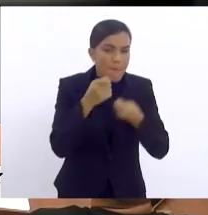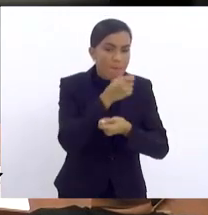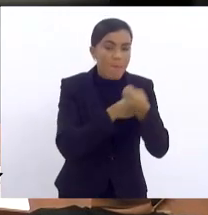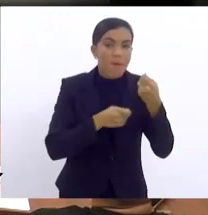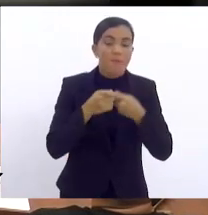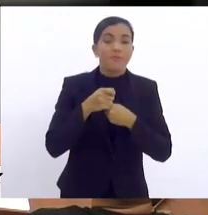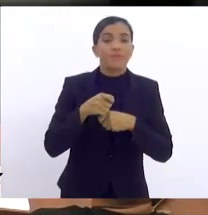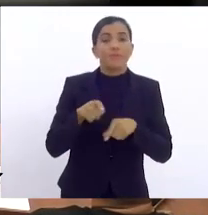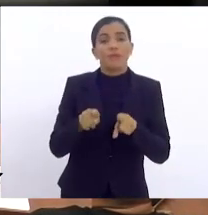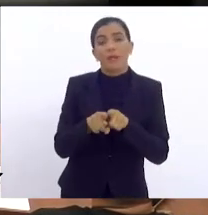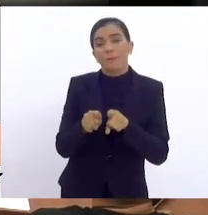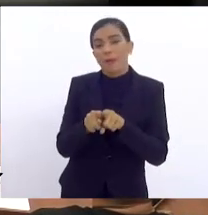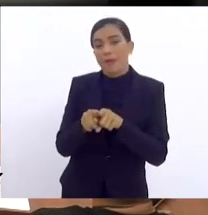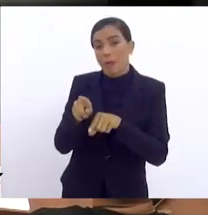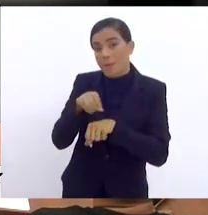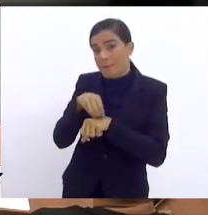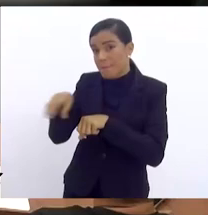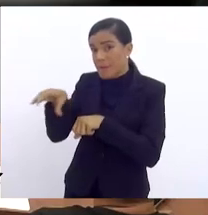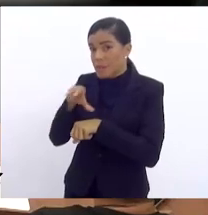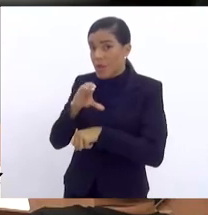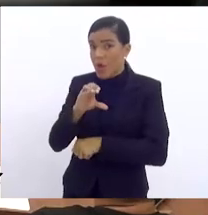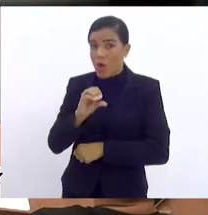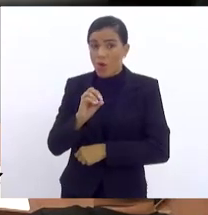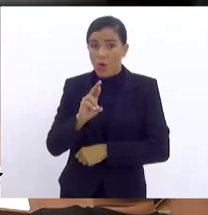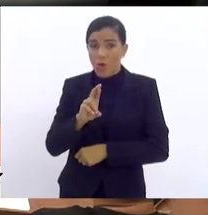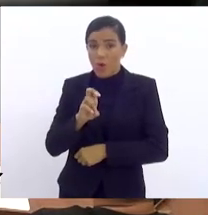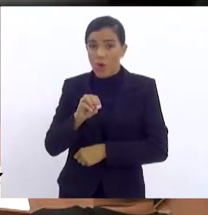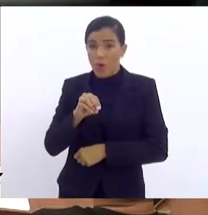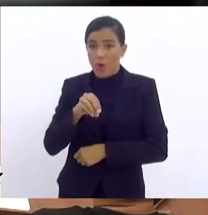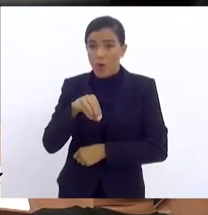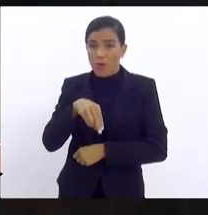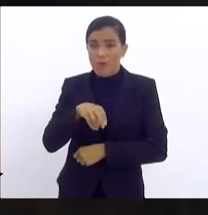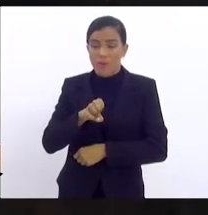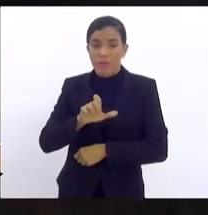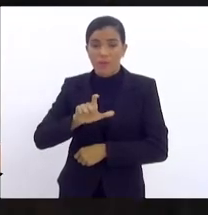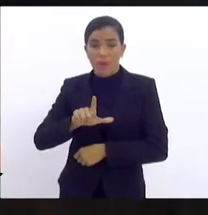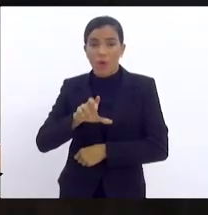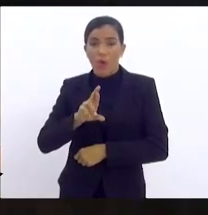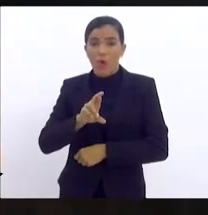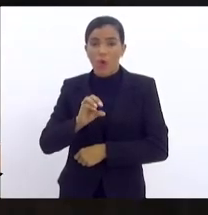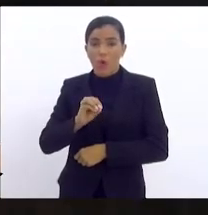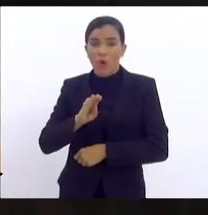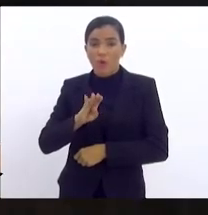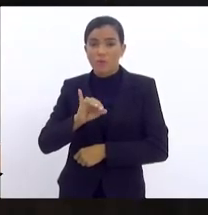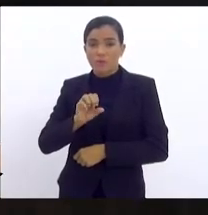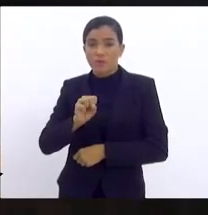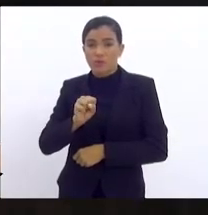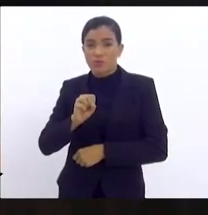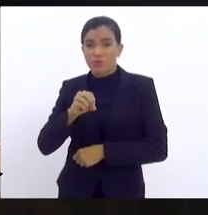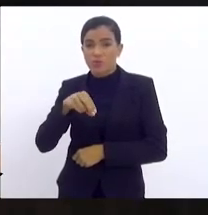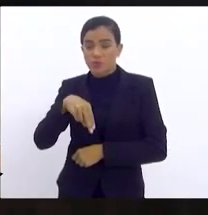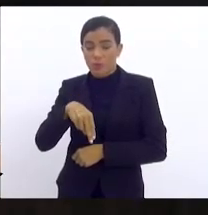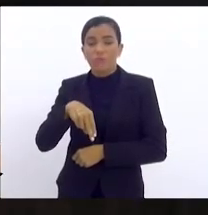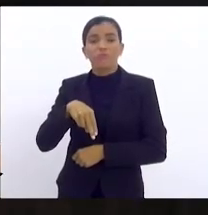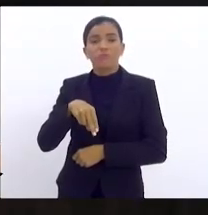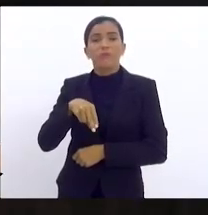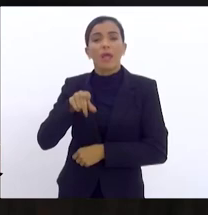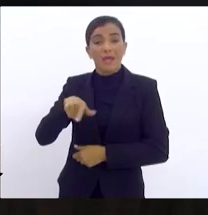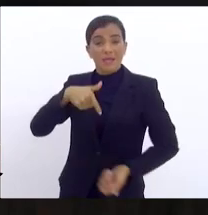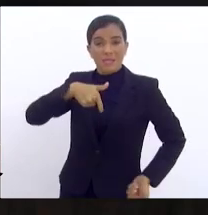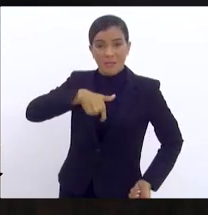uma coisa que passar por o Coronel Robson Coronel a questão dos fuzis que às vezes vão são recolhidos do